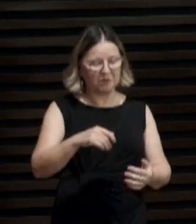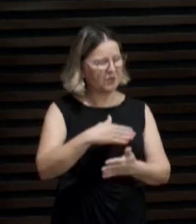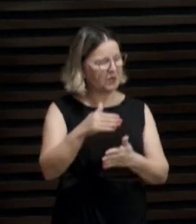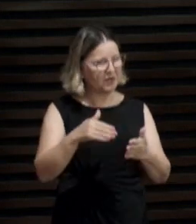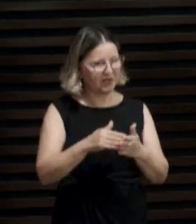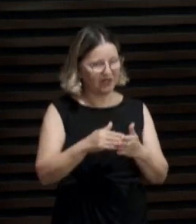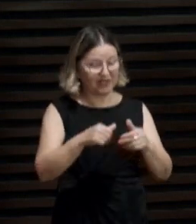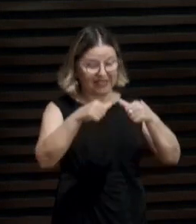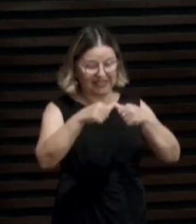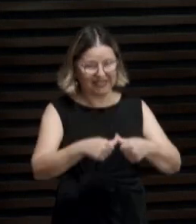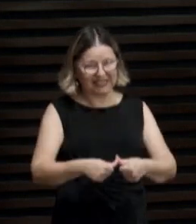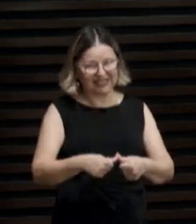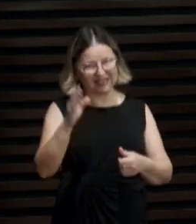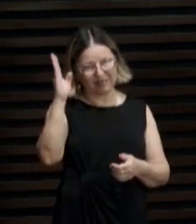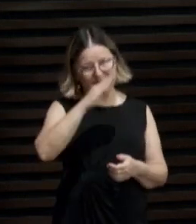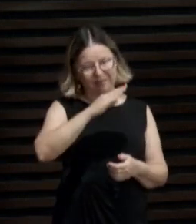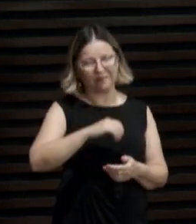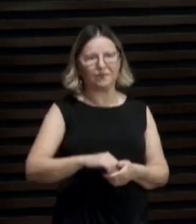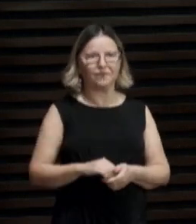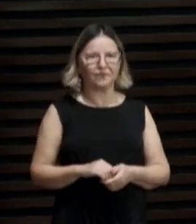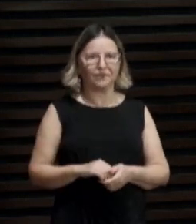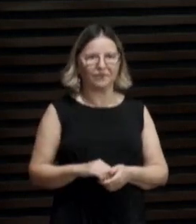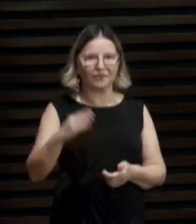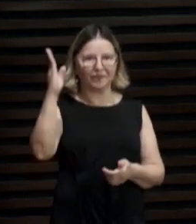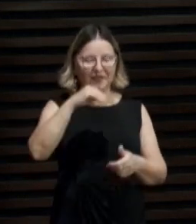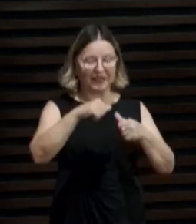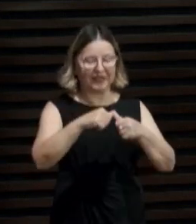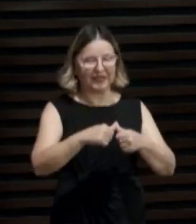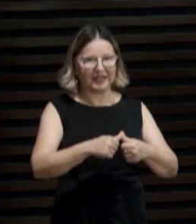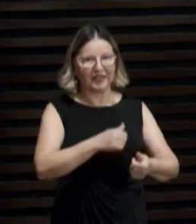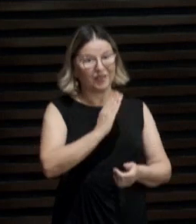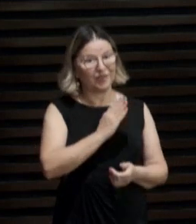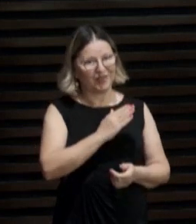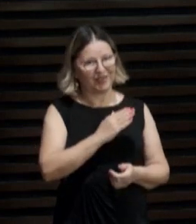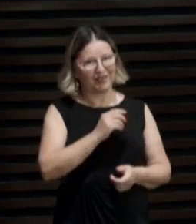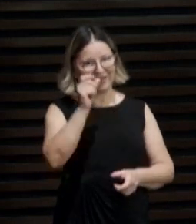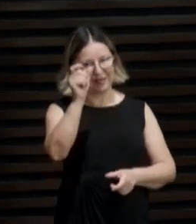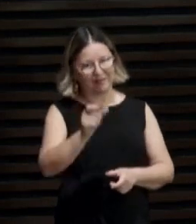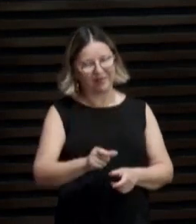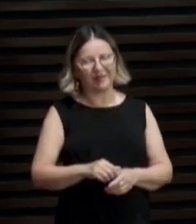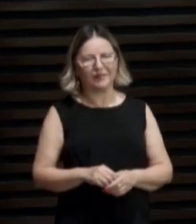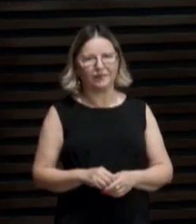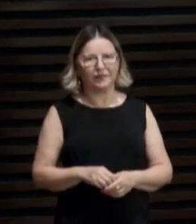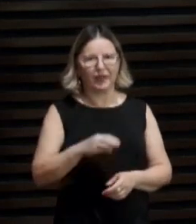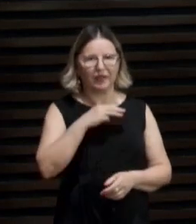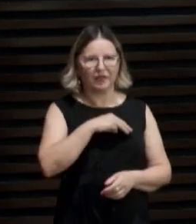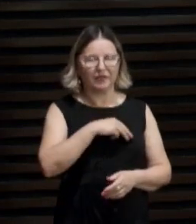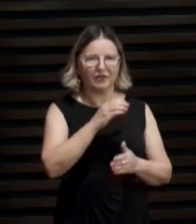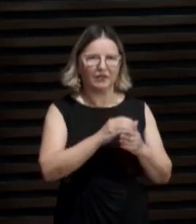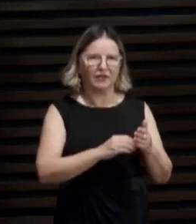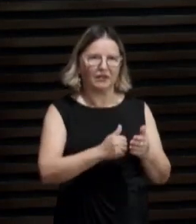maligno. A maldade, ela está no coração do homem. Veja o que diz Mateus